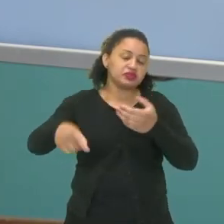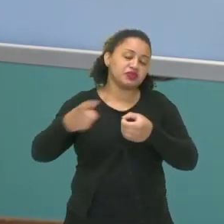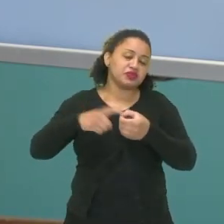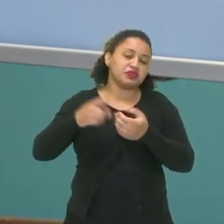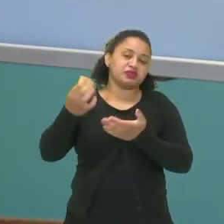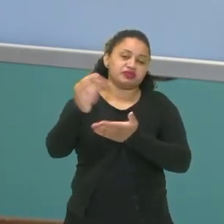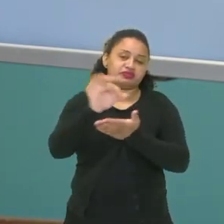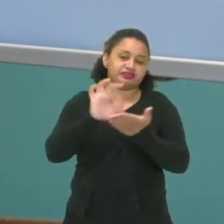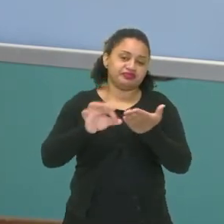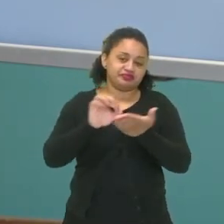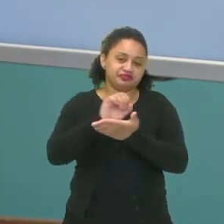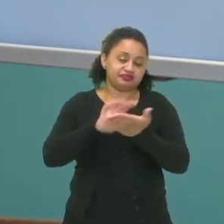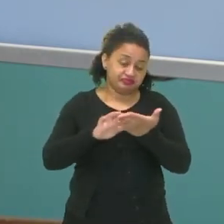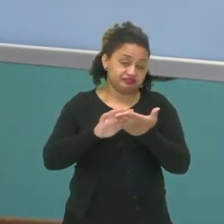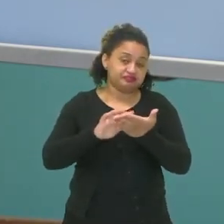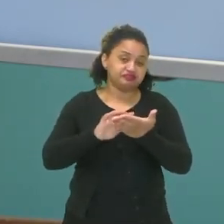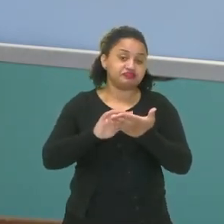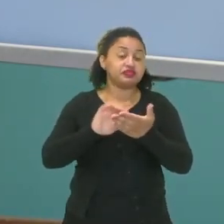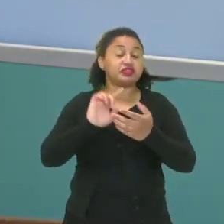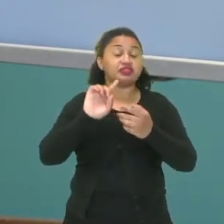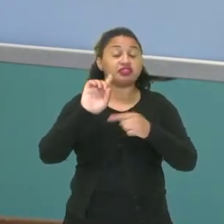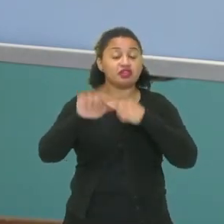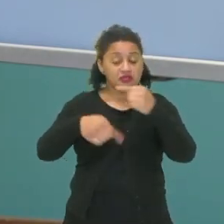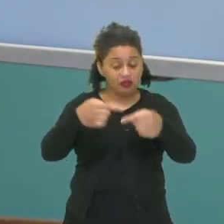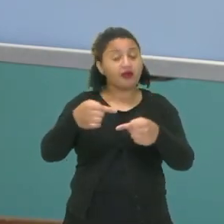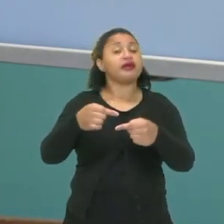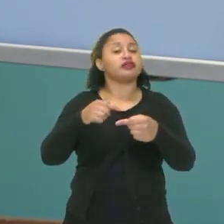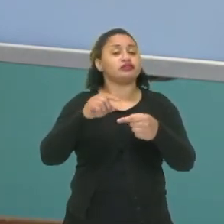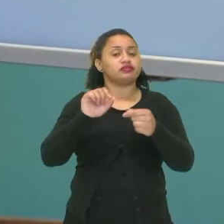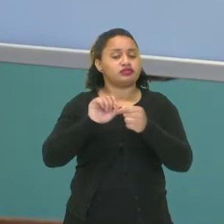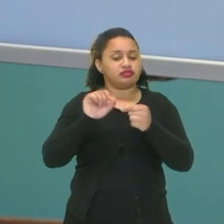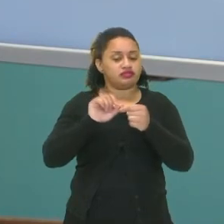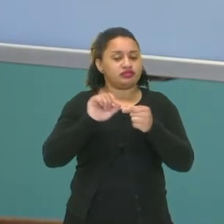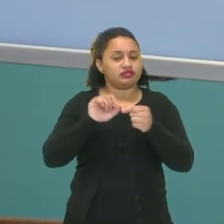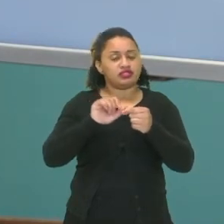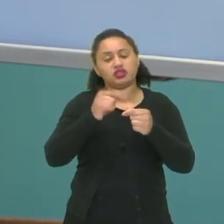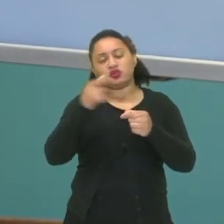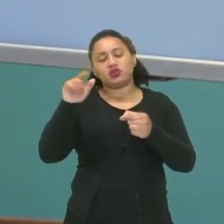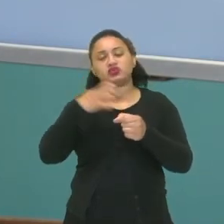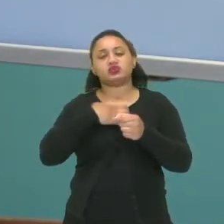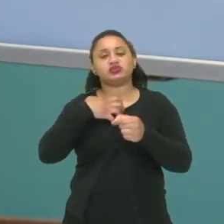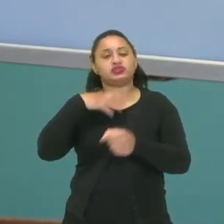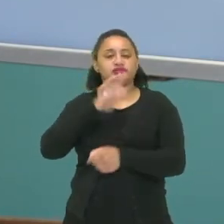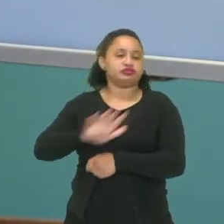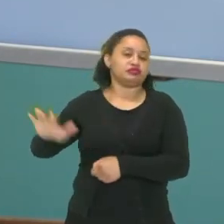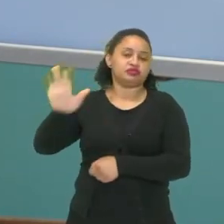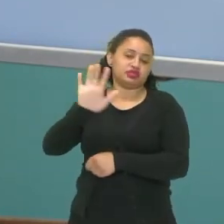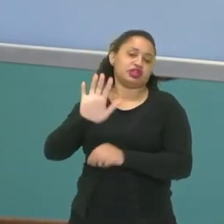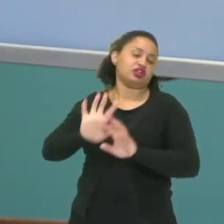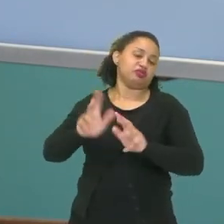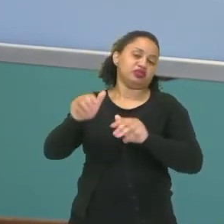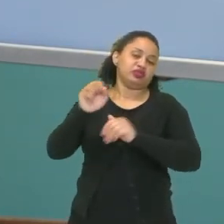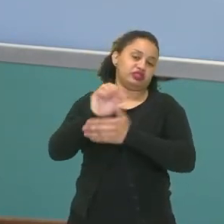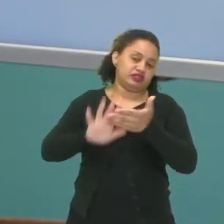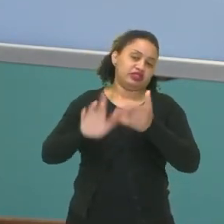voltamos a conferir baseado no exemplo. Depois desse problema, a gente vai fazer uma maneira geral, uma forma geral,